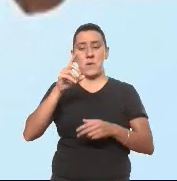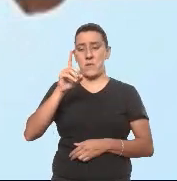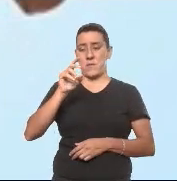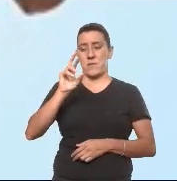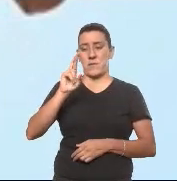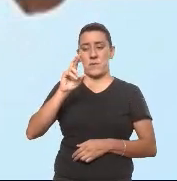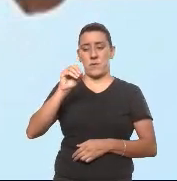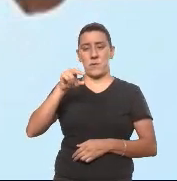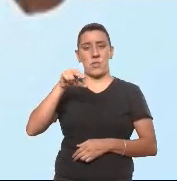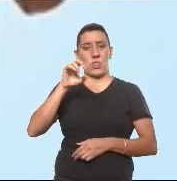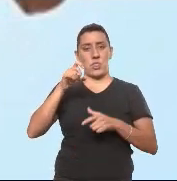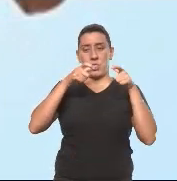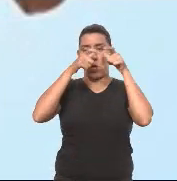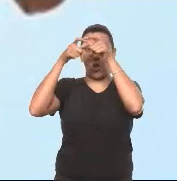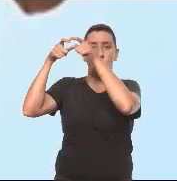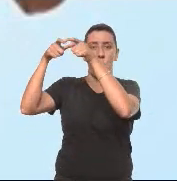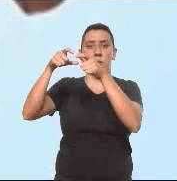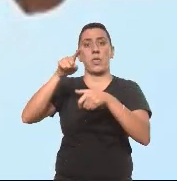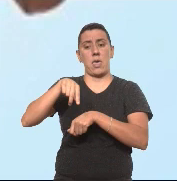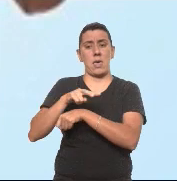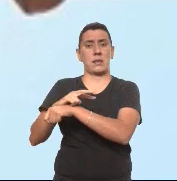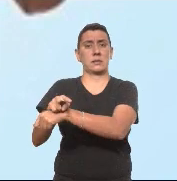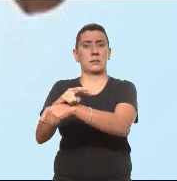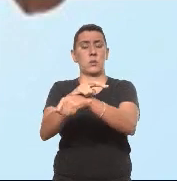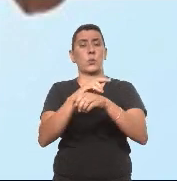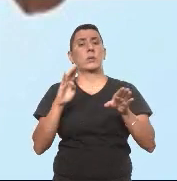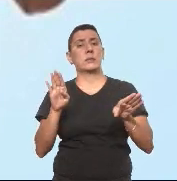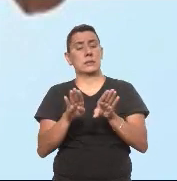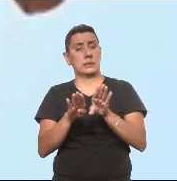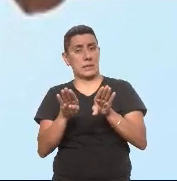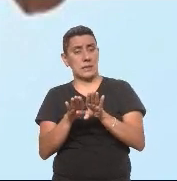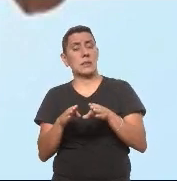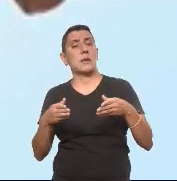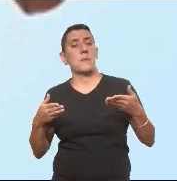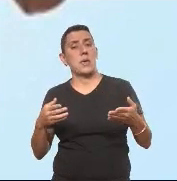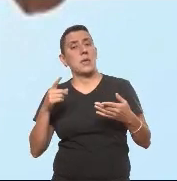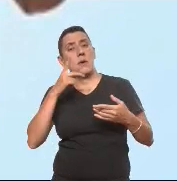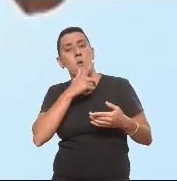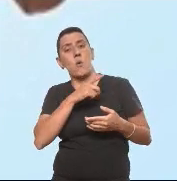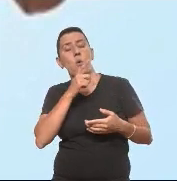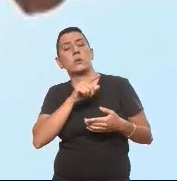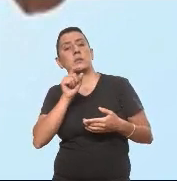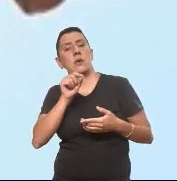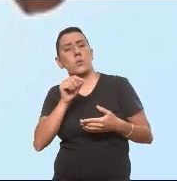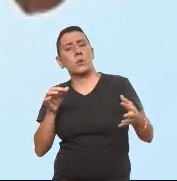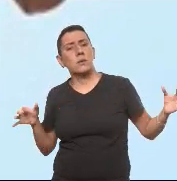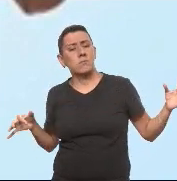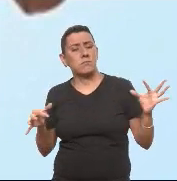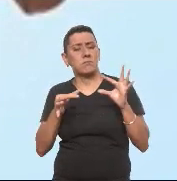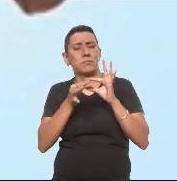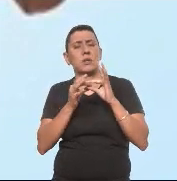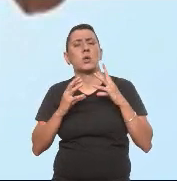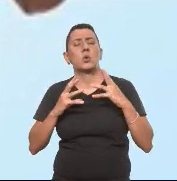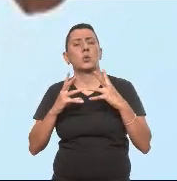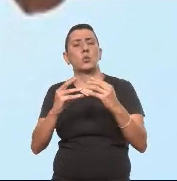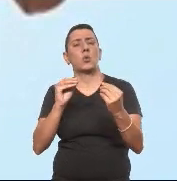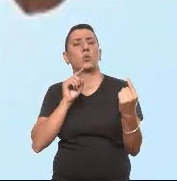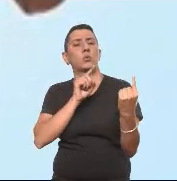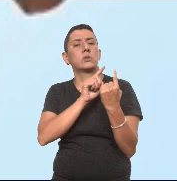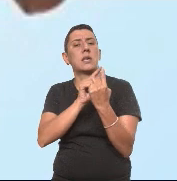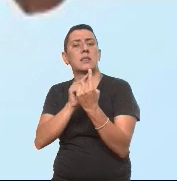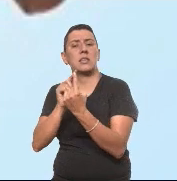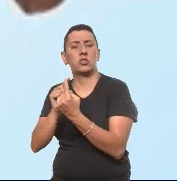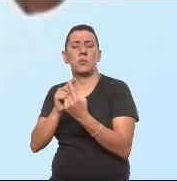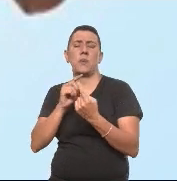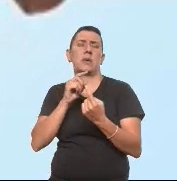enfim isso faz com que eu consigo integrar todos os sistemas de seja de segurança ou seja de Atendimento à população